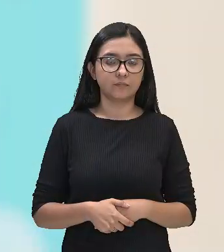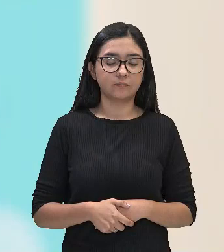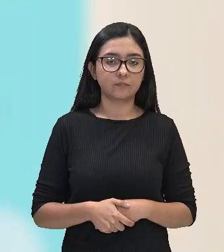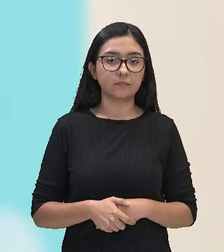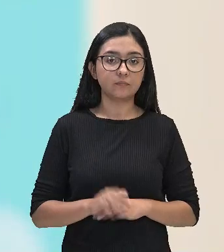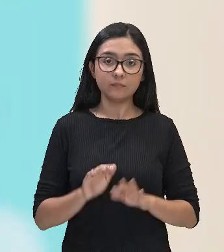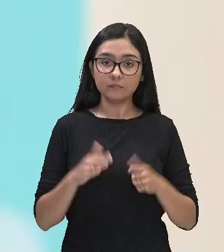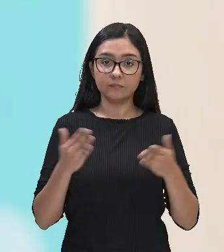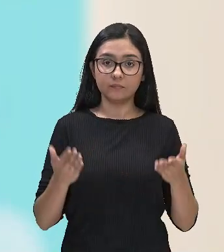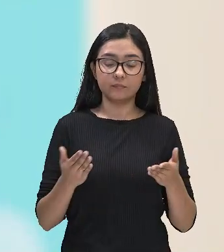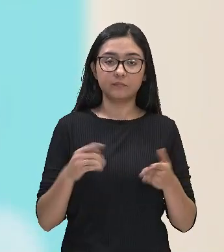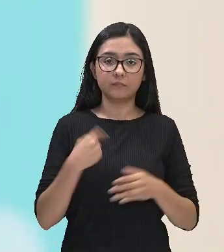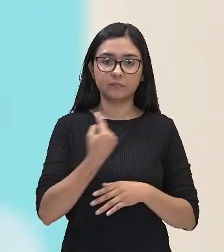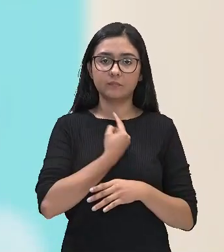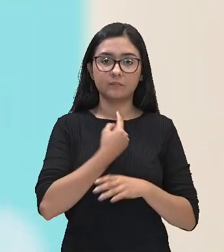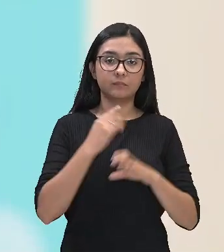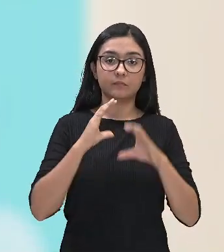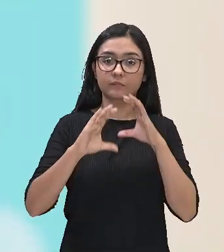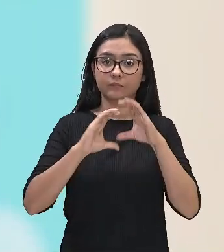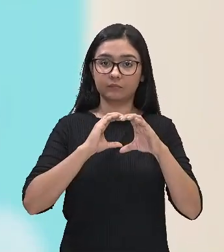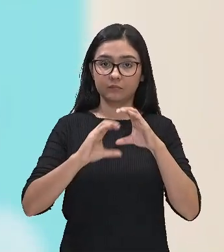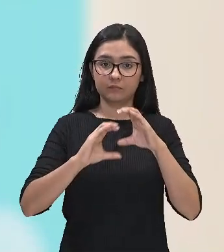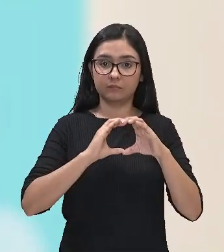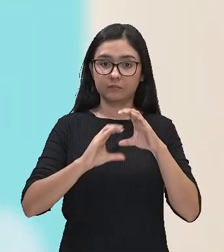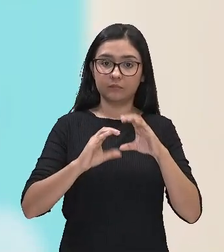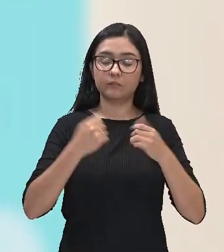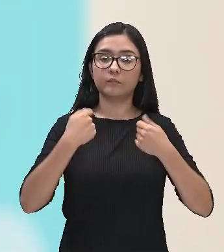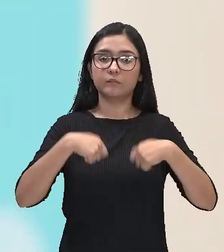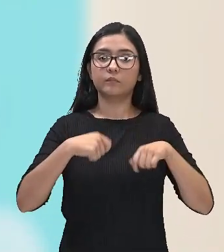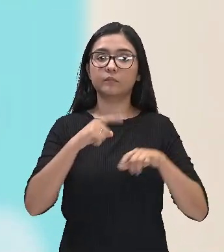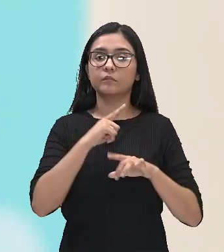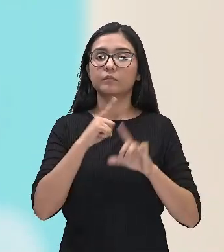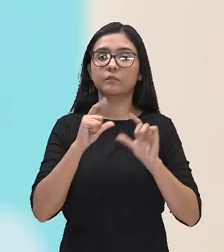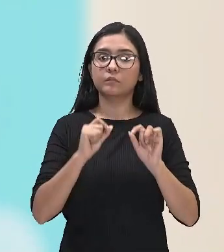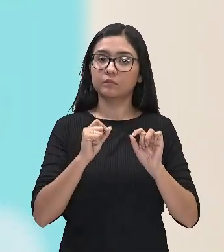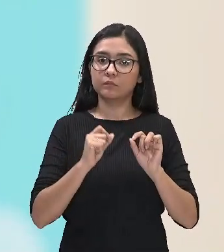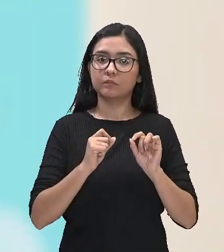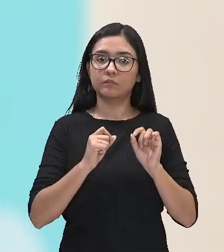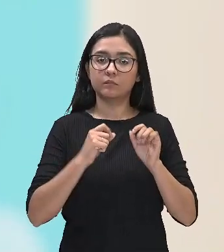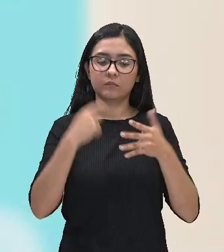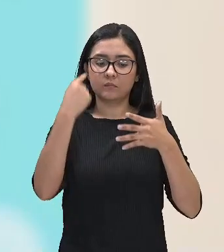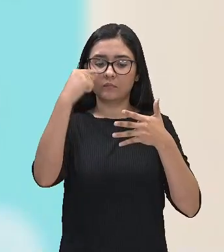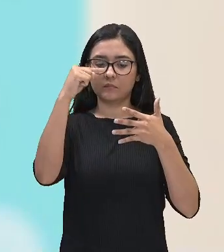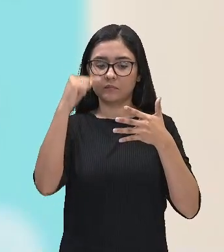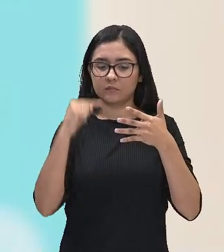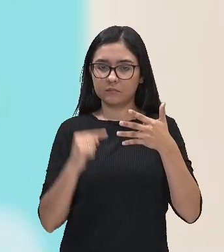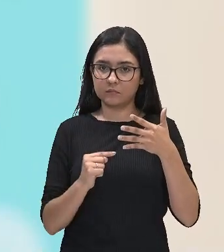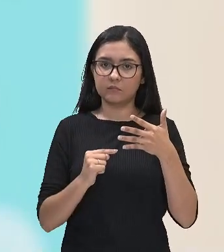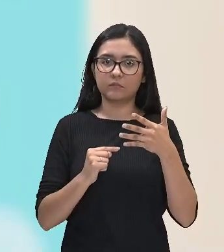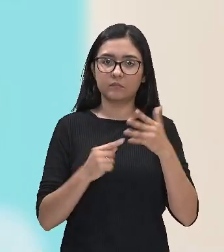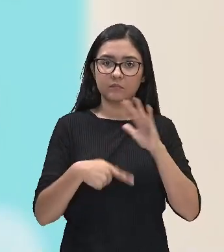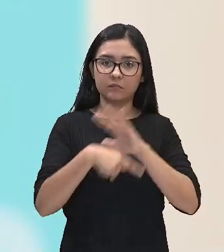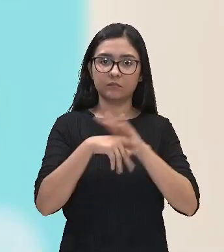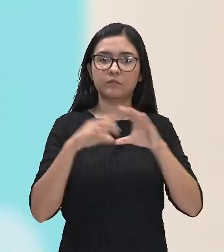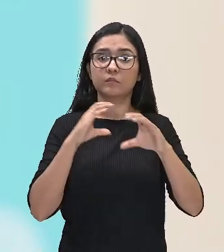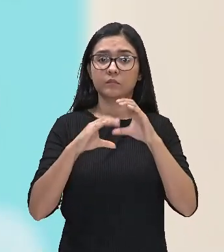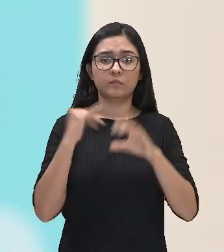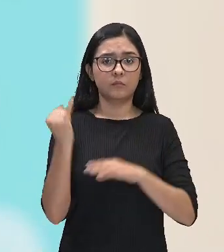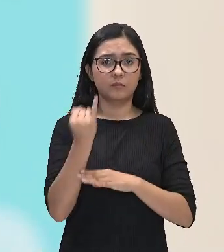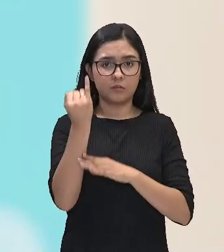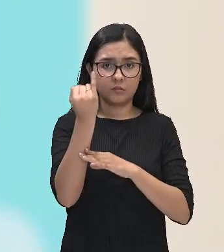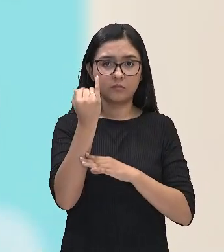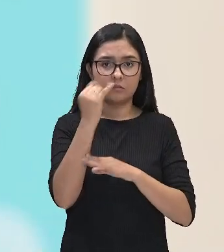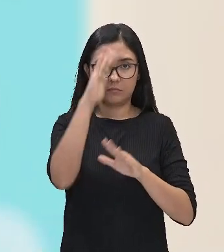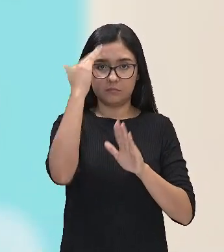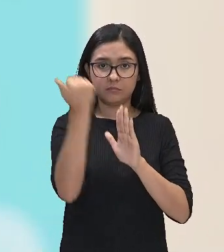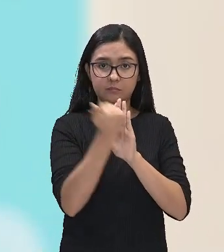Então, para nos comunicarmos, a gente tem que obedecer a alguns elementos de comunicação que são